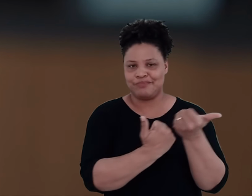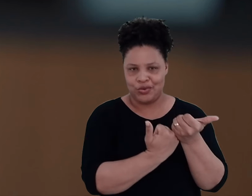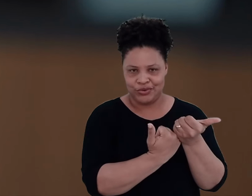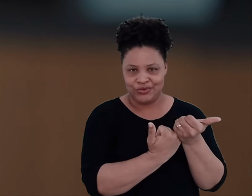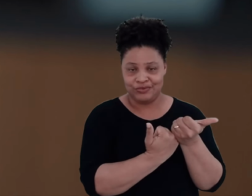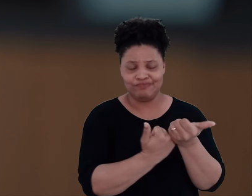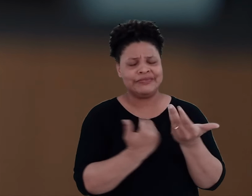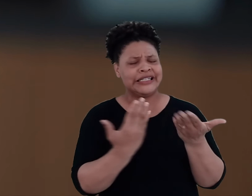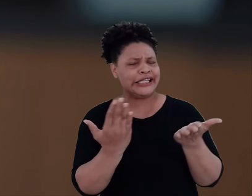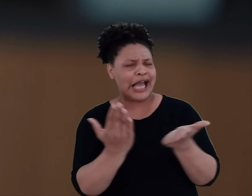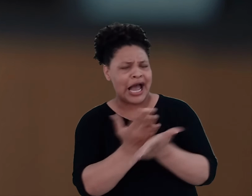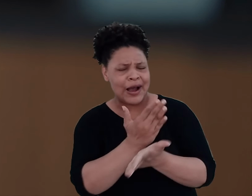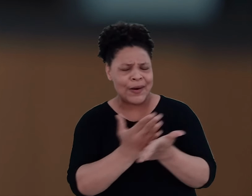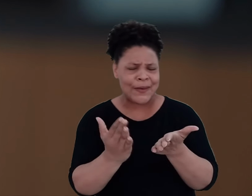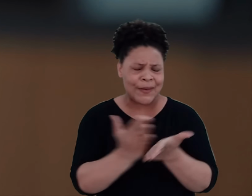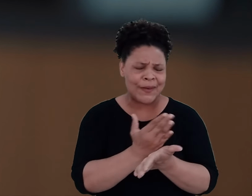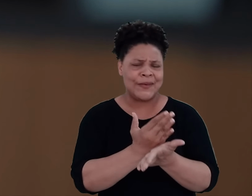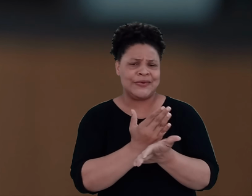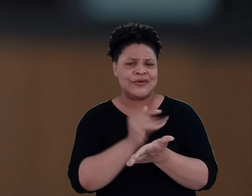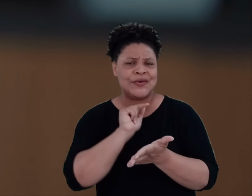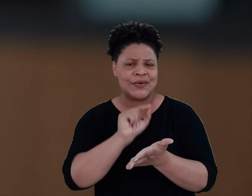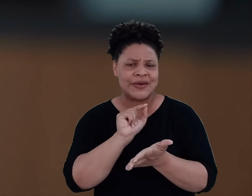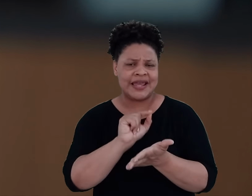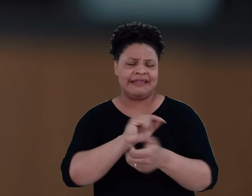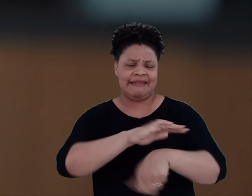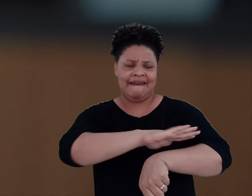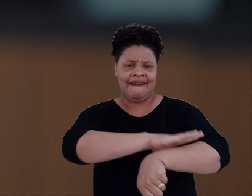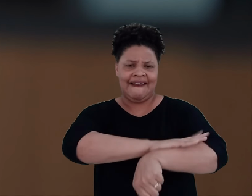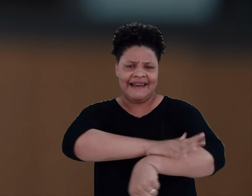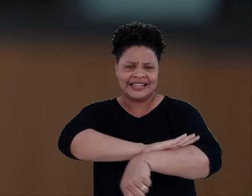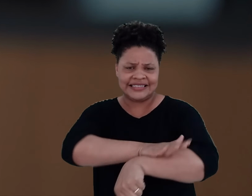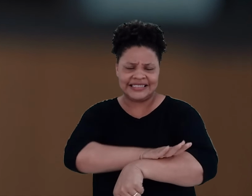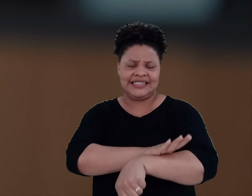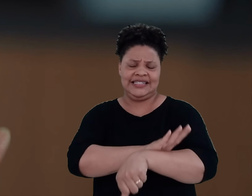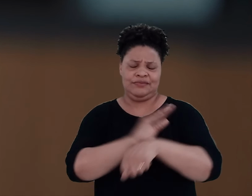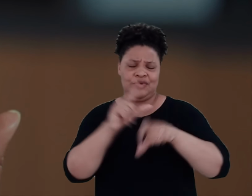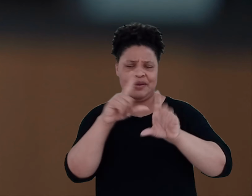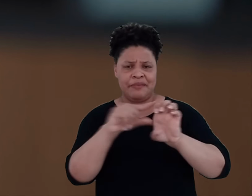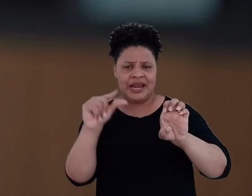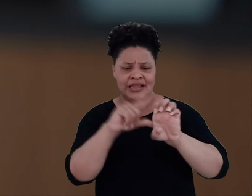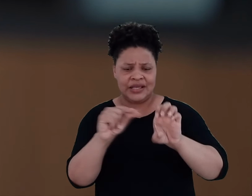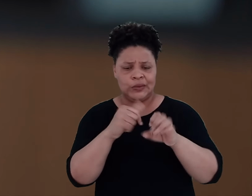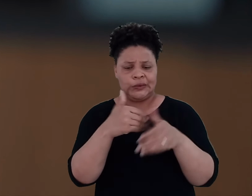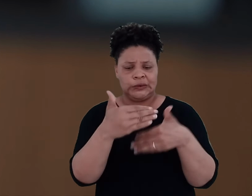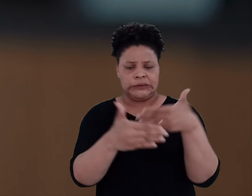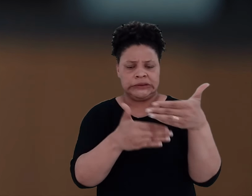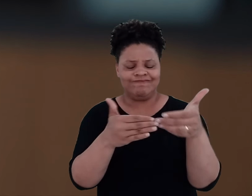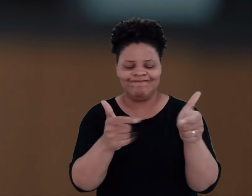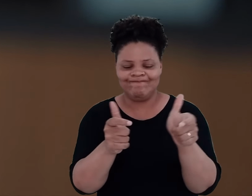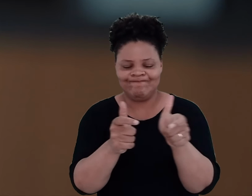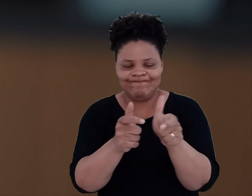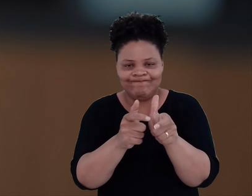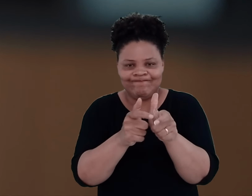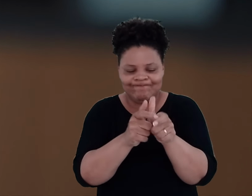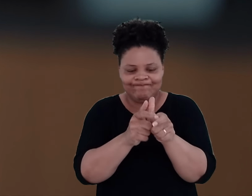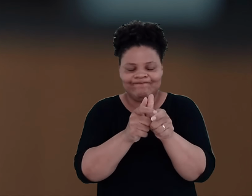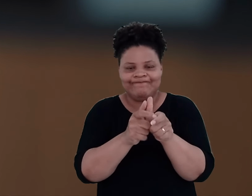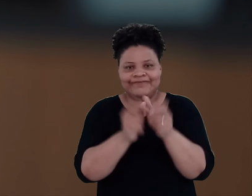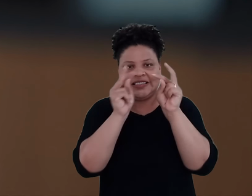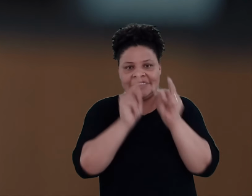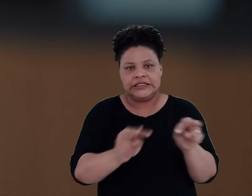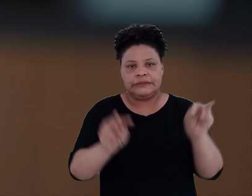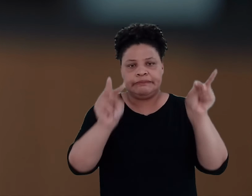negros enfrentam racismo, que faz com que seus negócios sejam impedidos de crescer e gerar mais empregos e espaços de